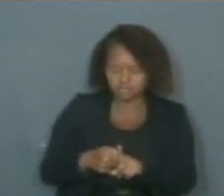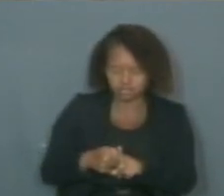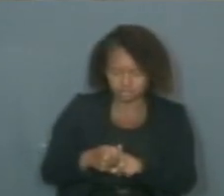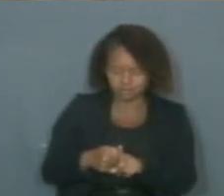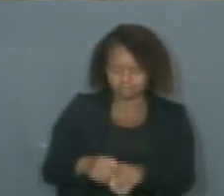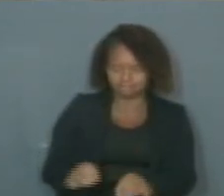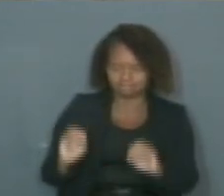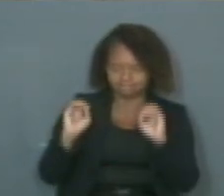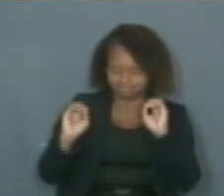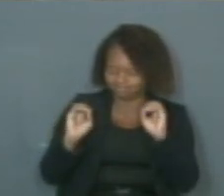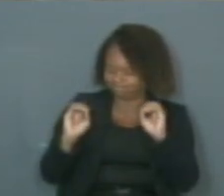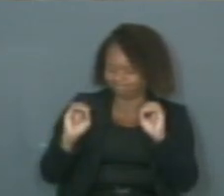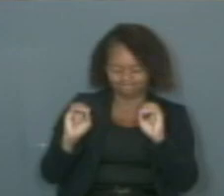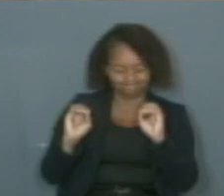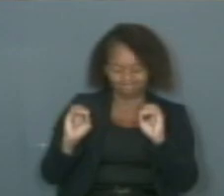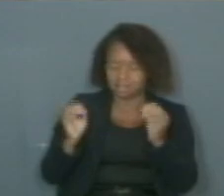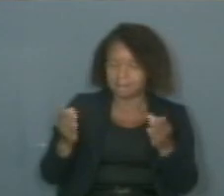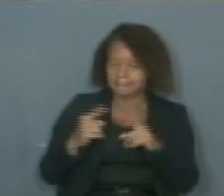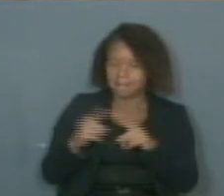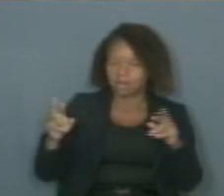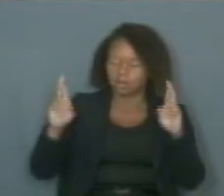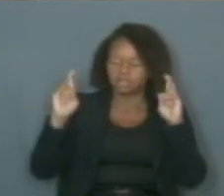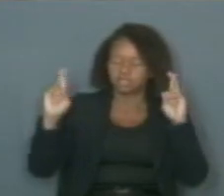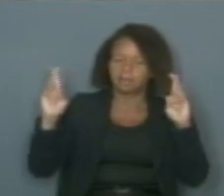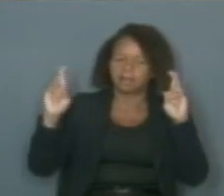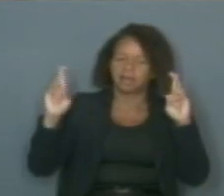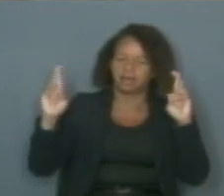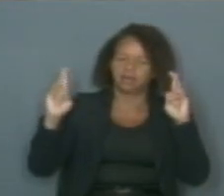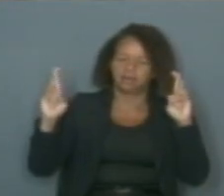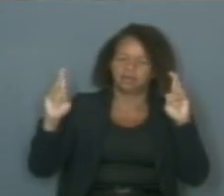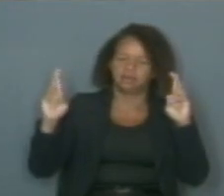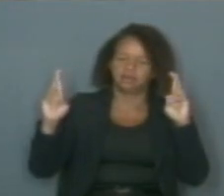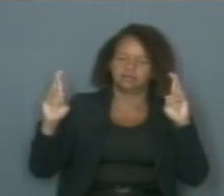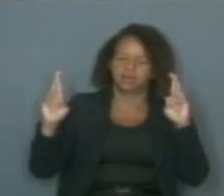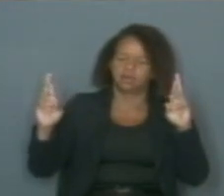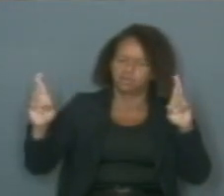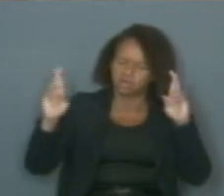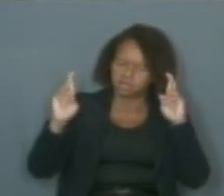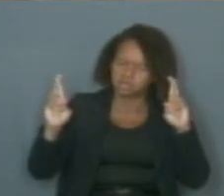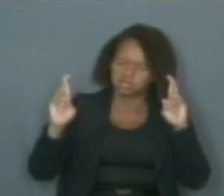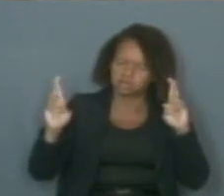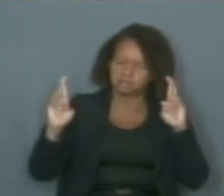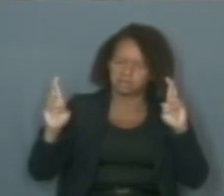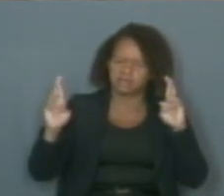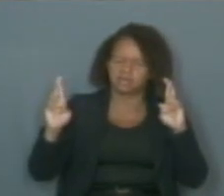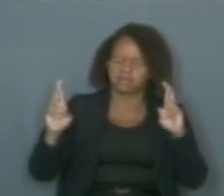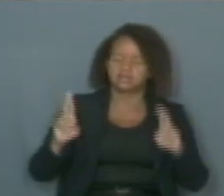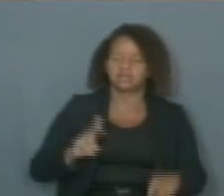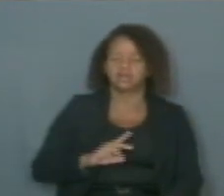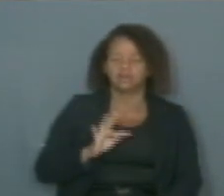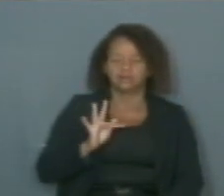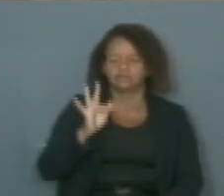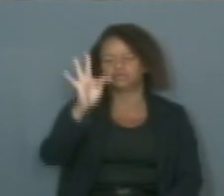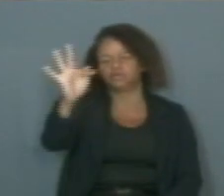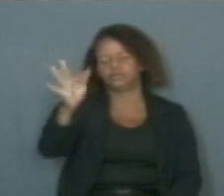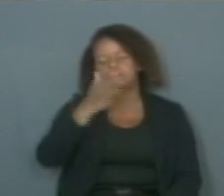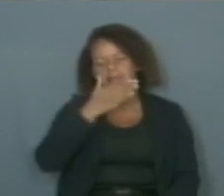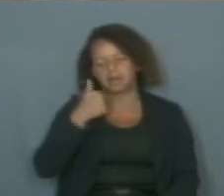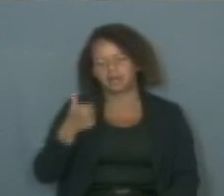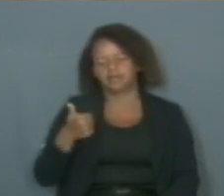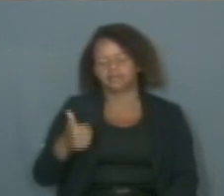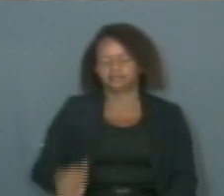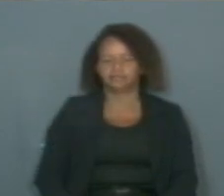mês zerado. Mas com a esperança, Levi, com a esperança que dias melhores